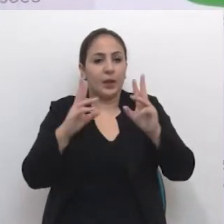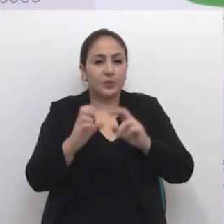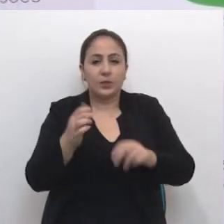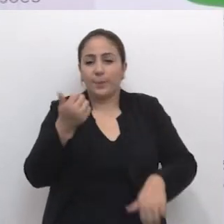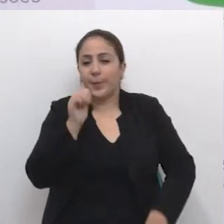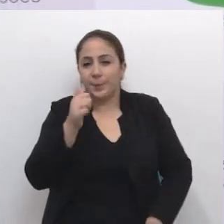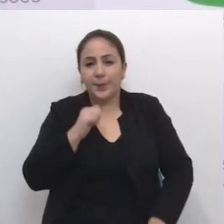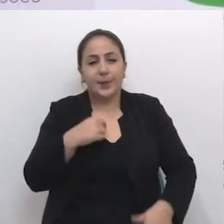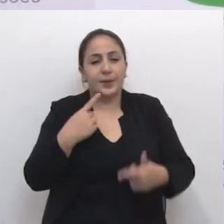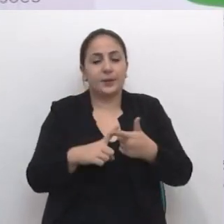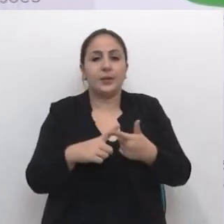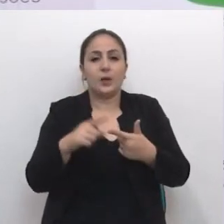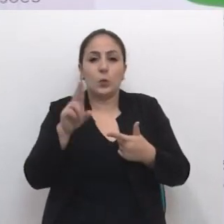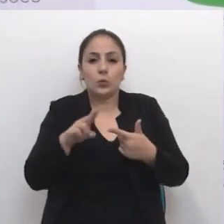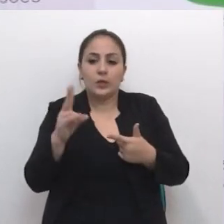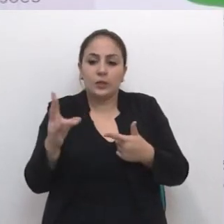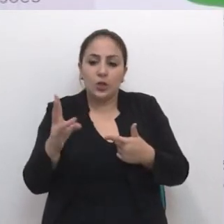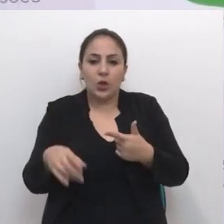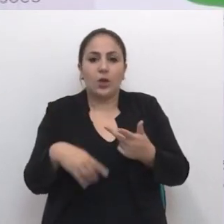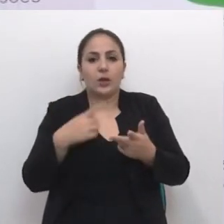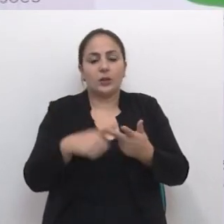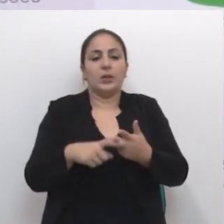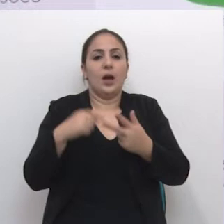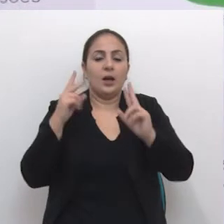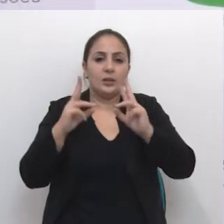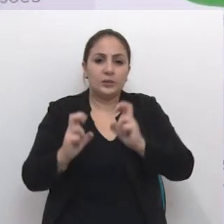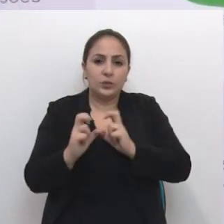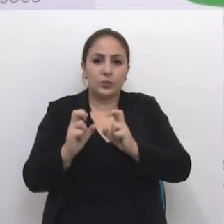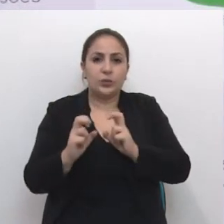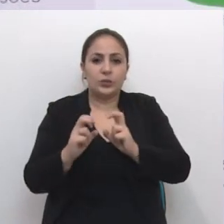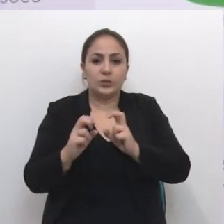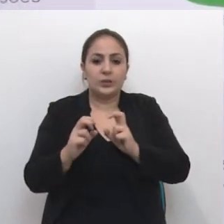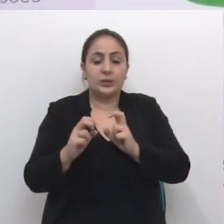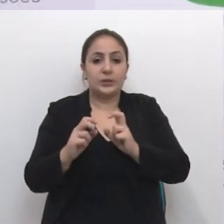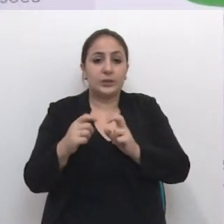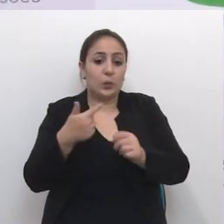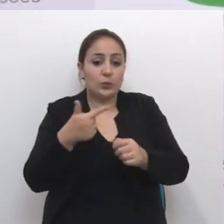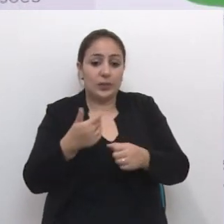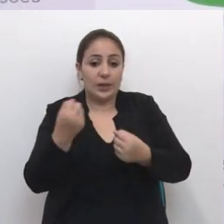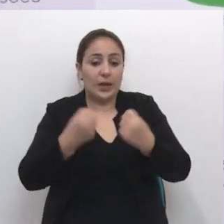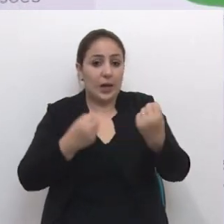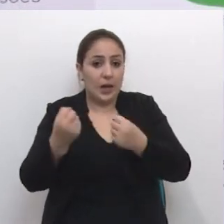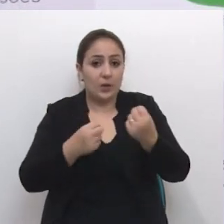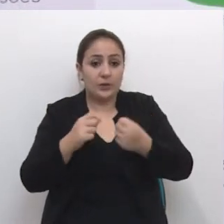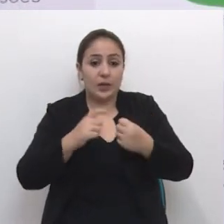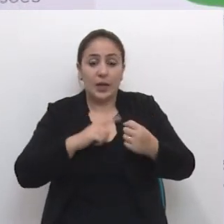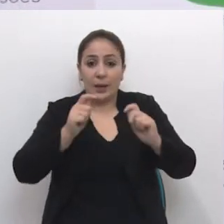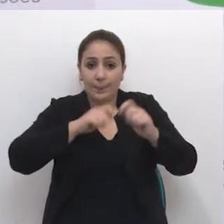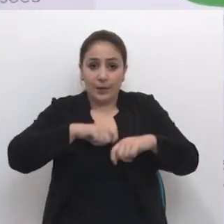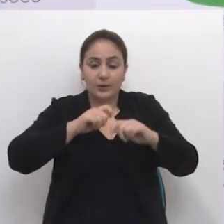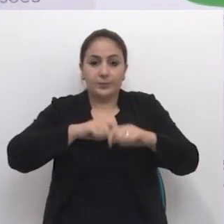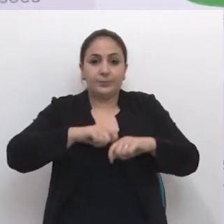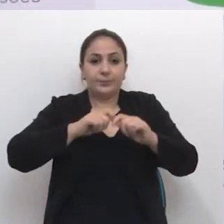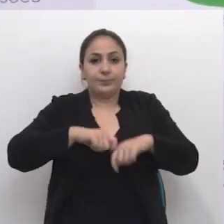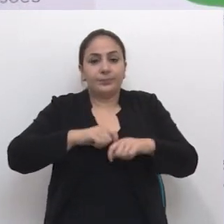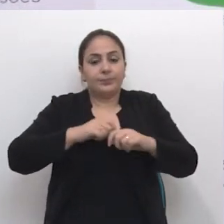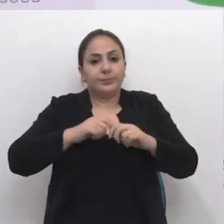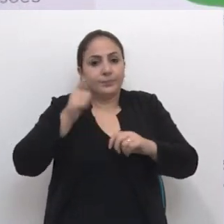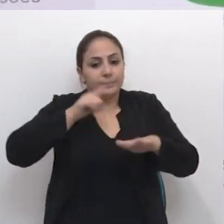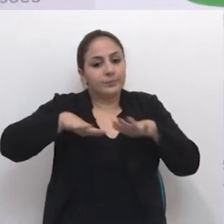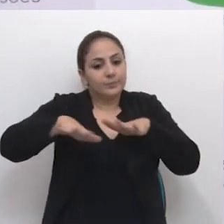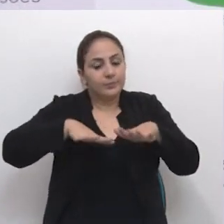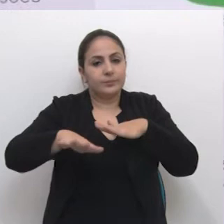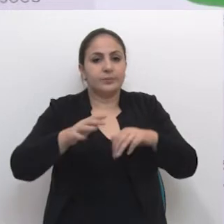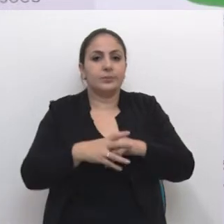Então, eu sou contrário a qualquer medida que venha flexibilizar e facilitar a vida do